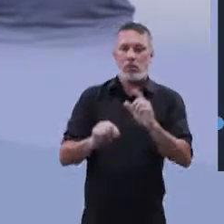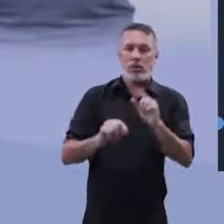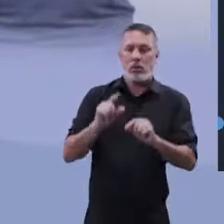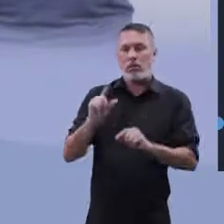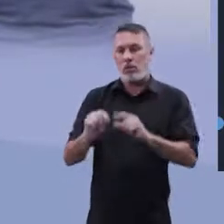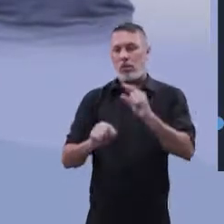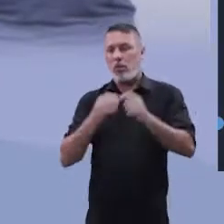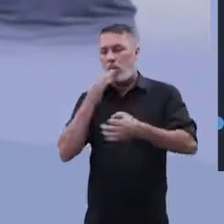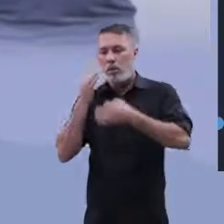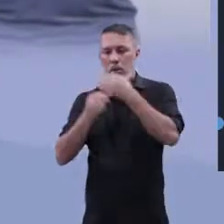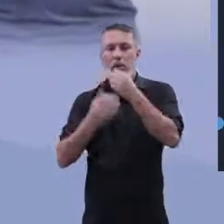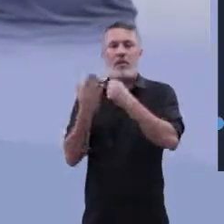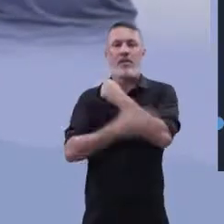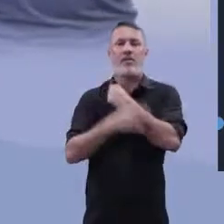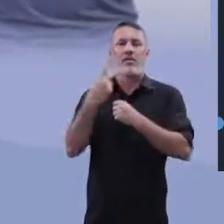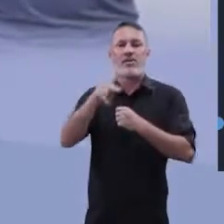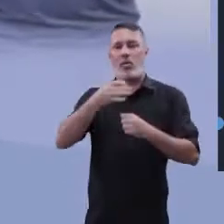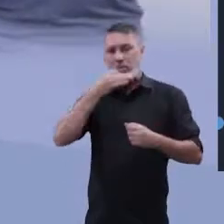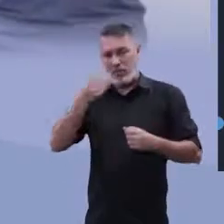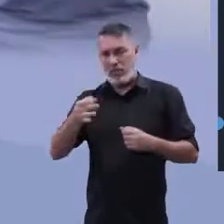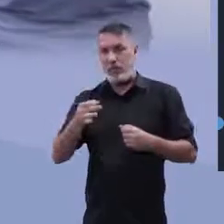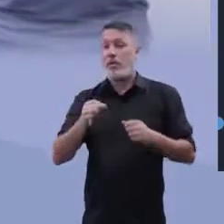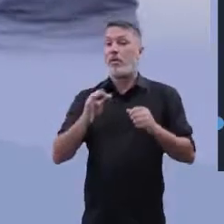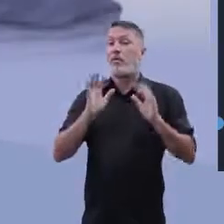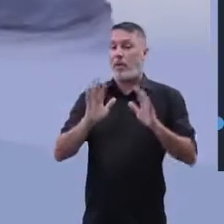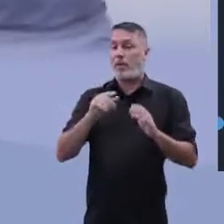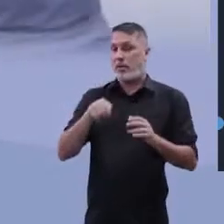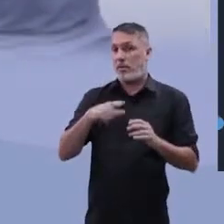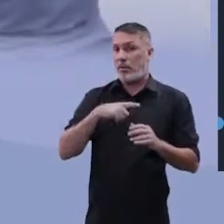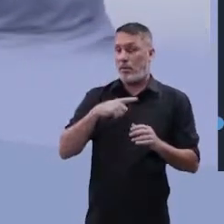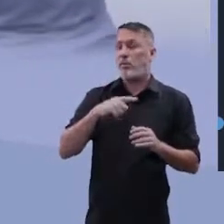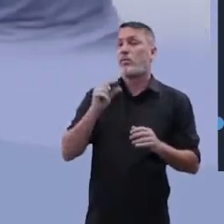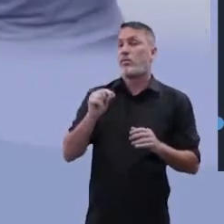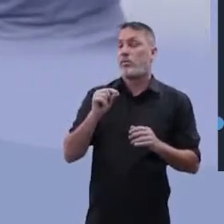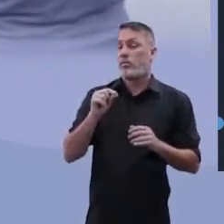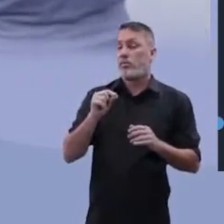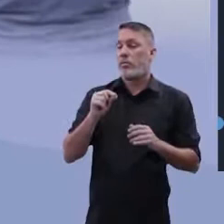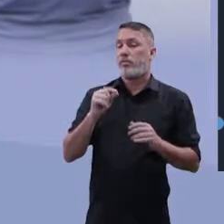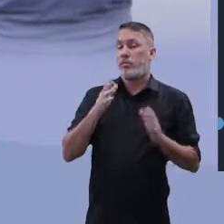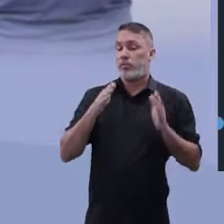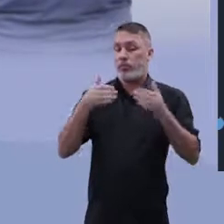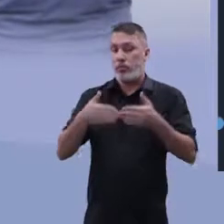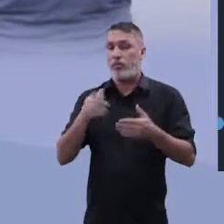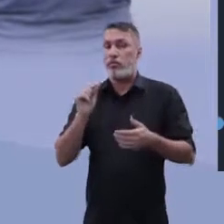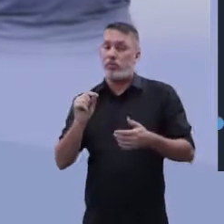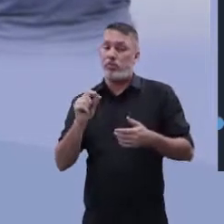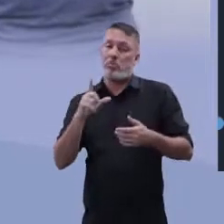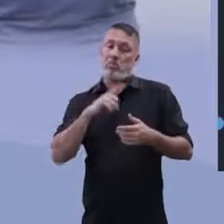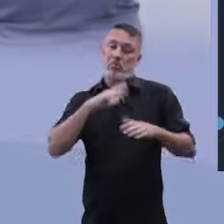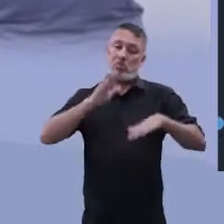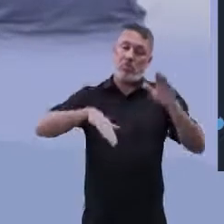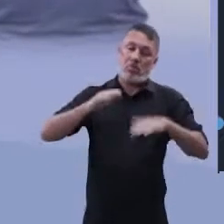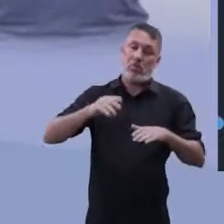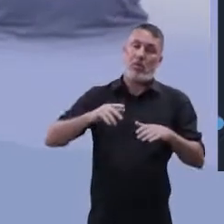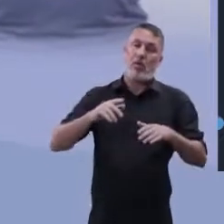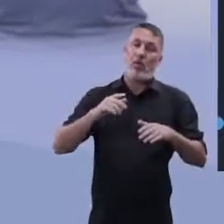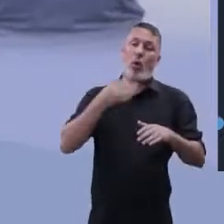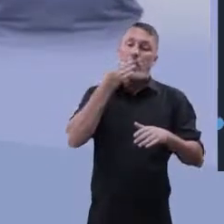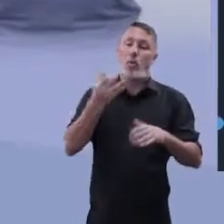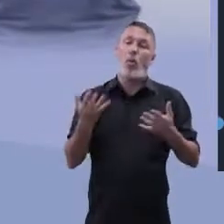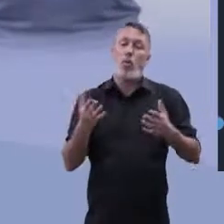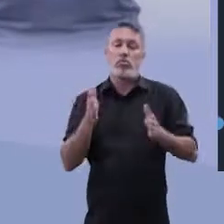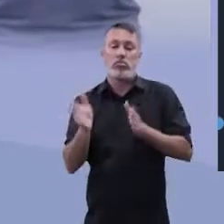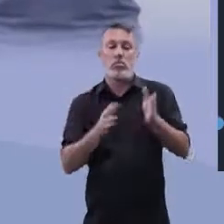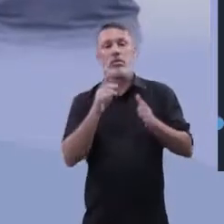vai selecionando os argumentos para defender o seu ponto de vista, seja o ponto de vista, né, com um aspecto A, ou seja, para um aspecto